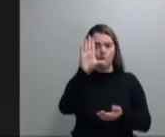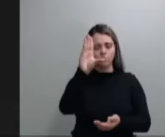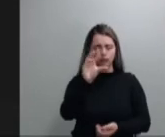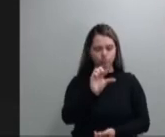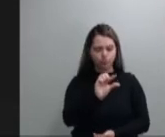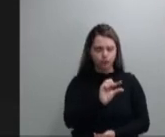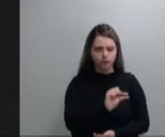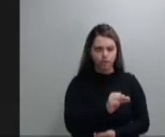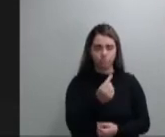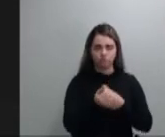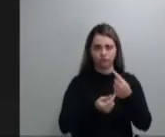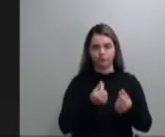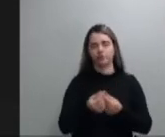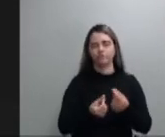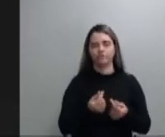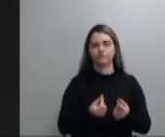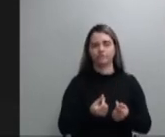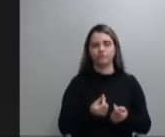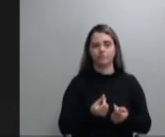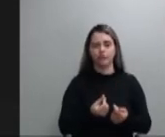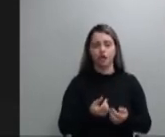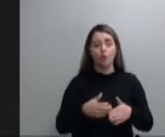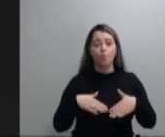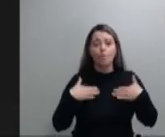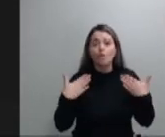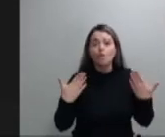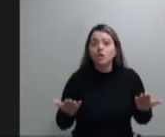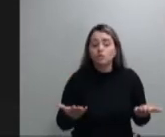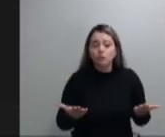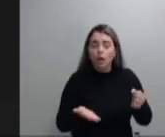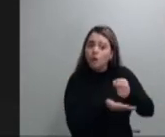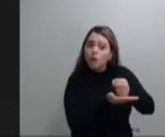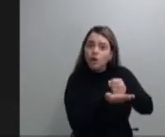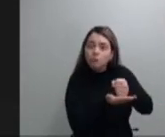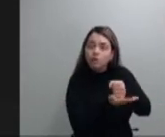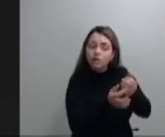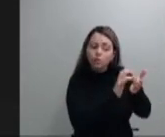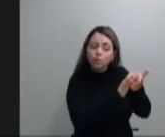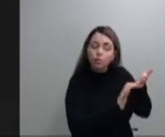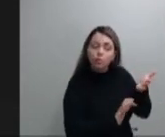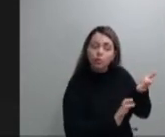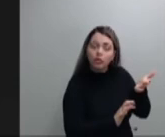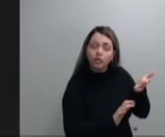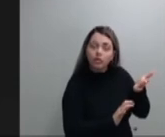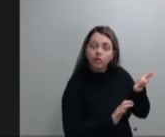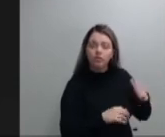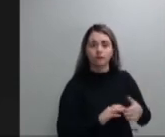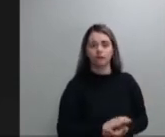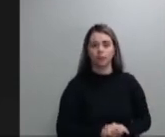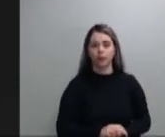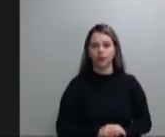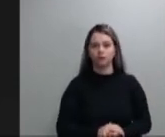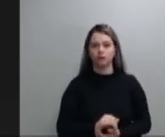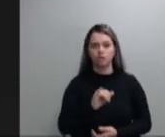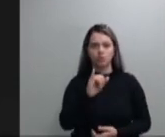e qual deve ser a base de cálculo o preço rebaixado com benefício ou sem o rebaixamento